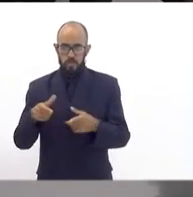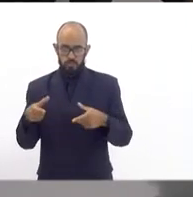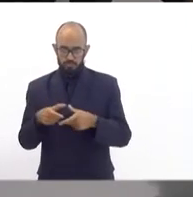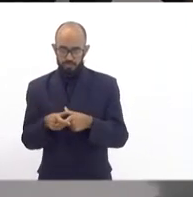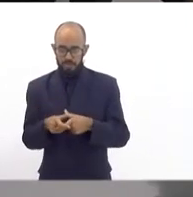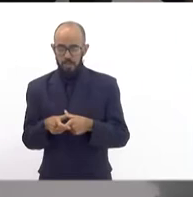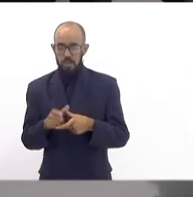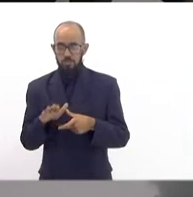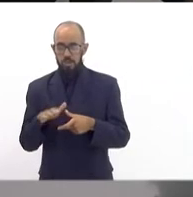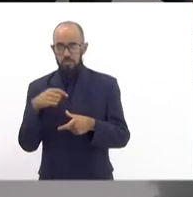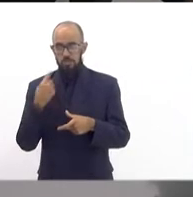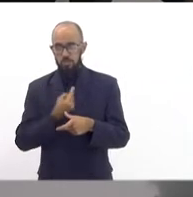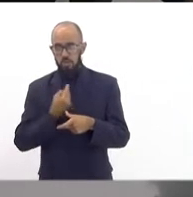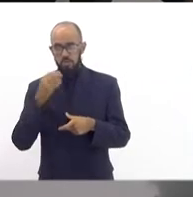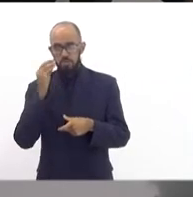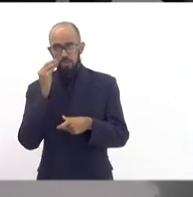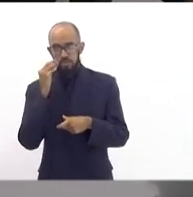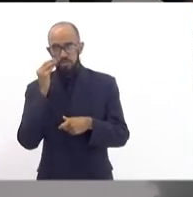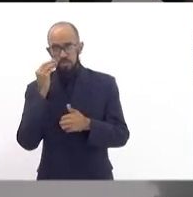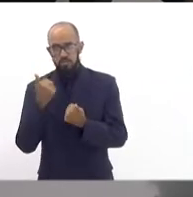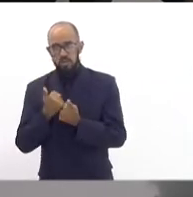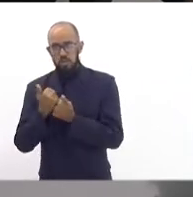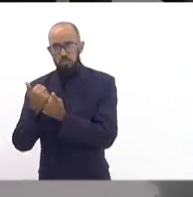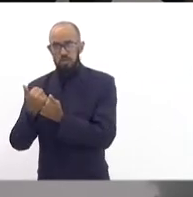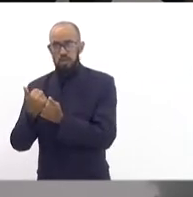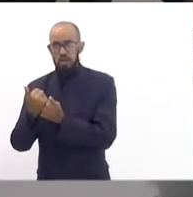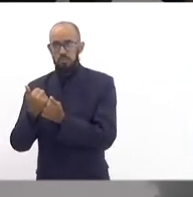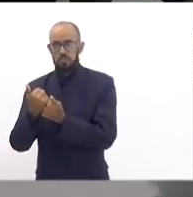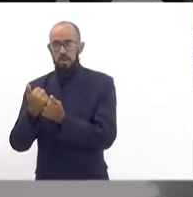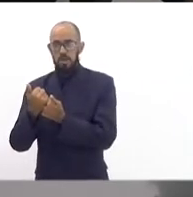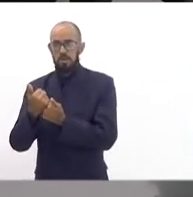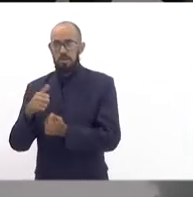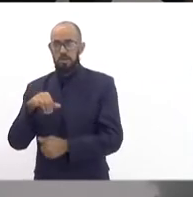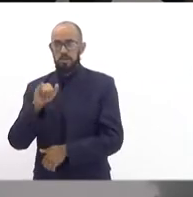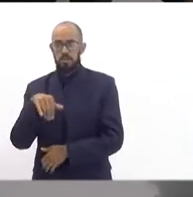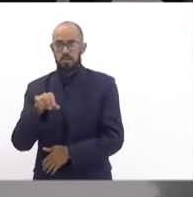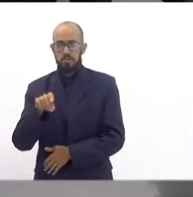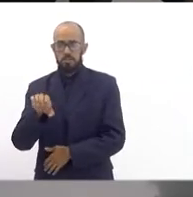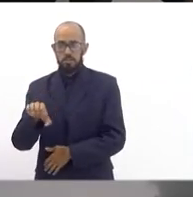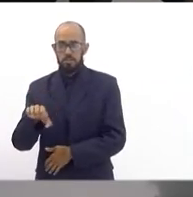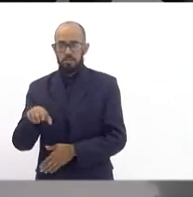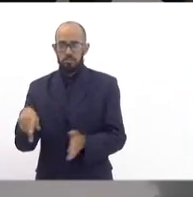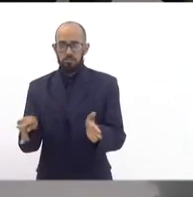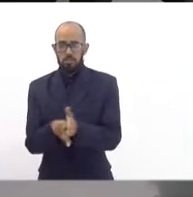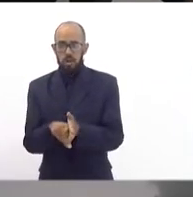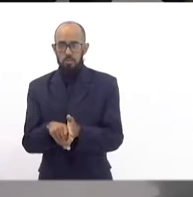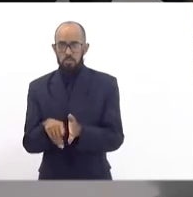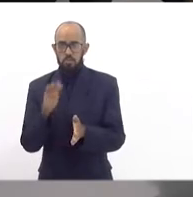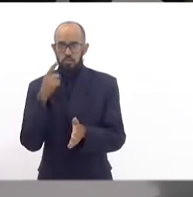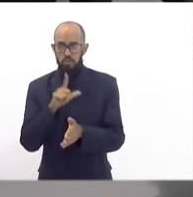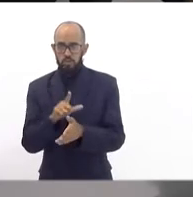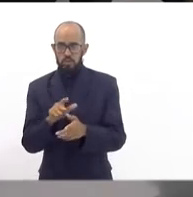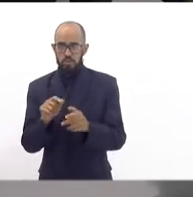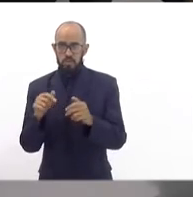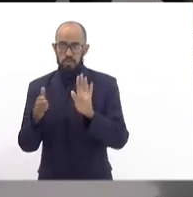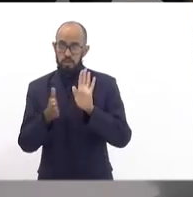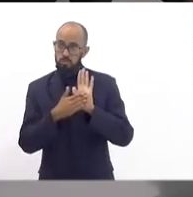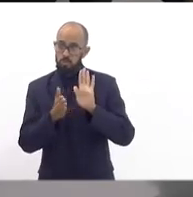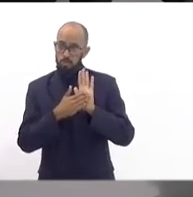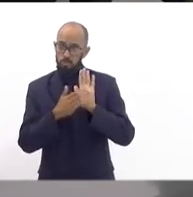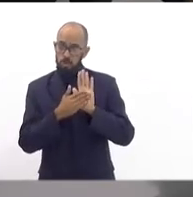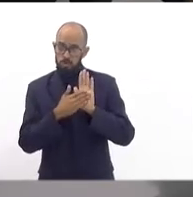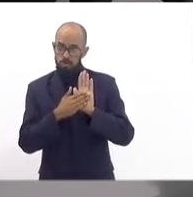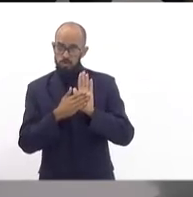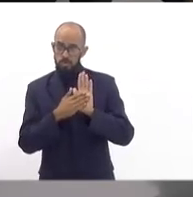nós tentamos colaborar para que esse índice próprio esteja, pelo menos as proposituras, as propostas, porque